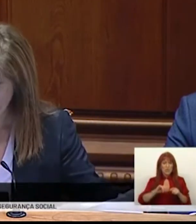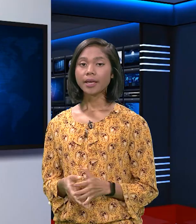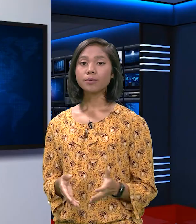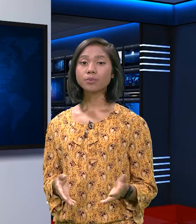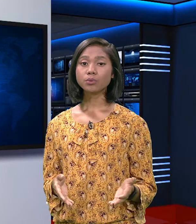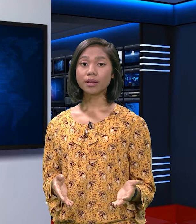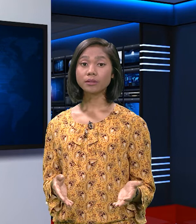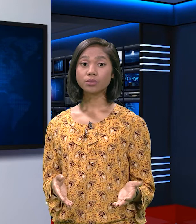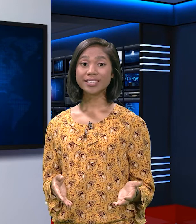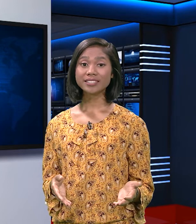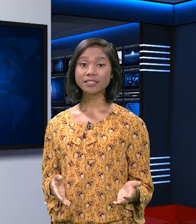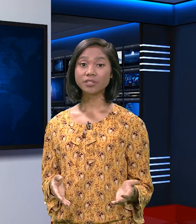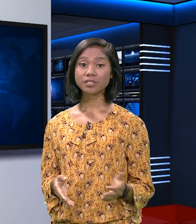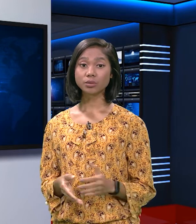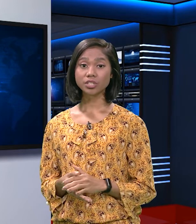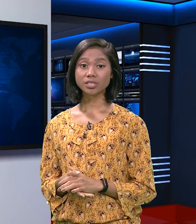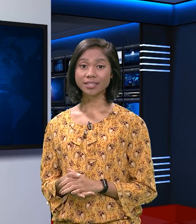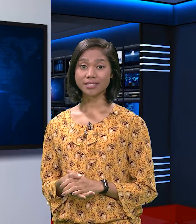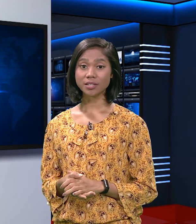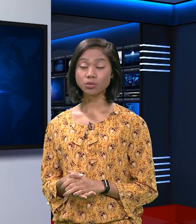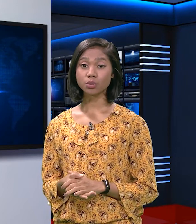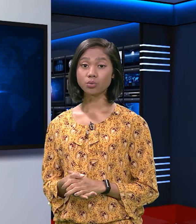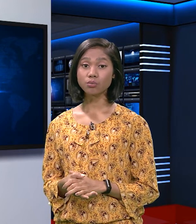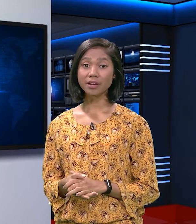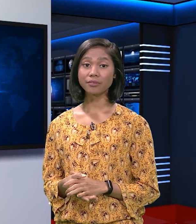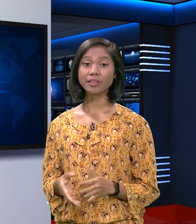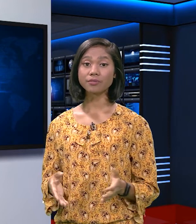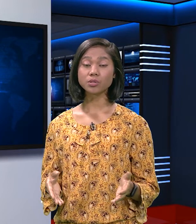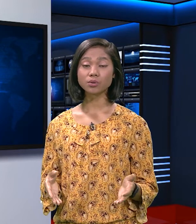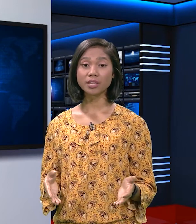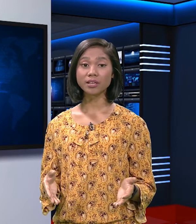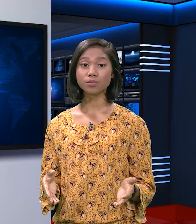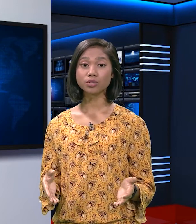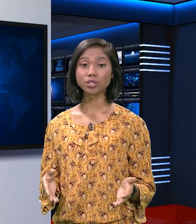1 ano. Em Portugal, turistas e investigadores estrangeiros rumam à Vila